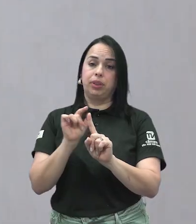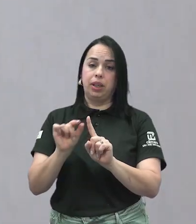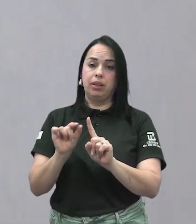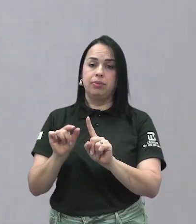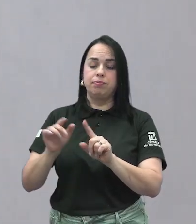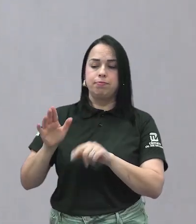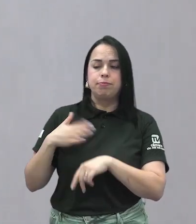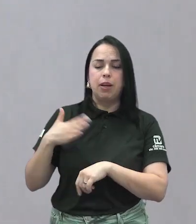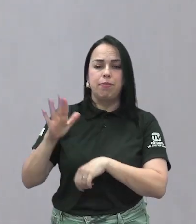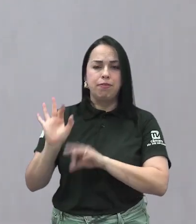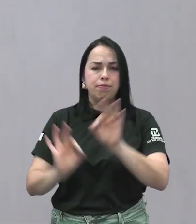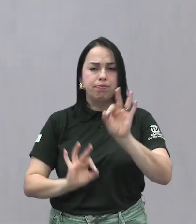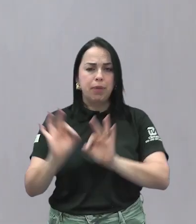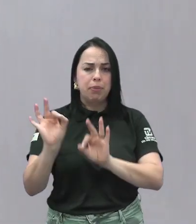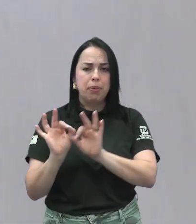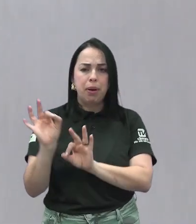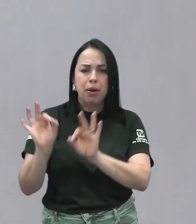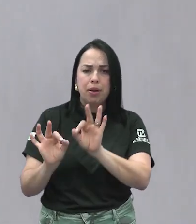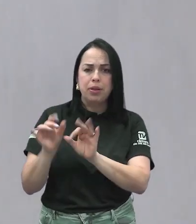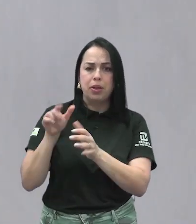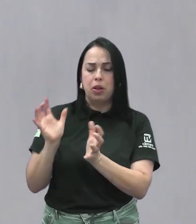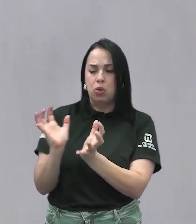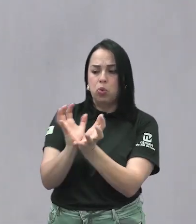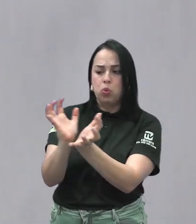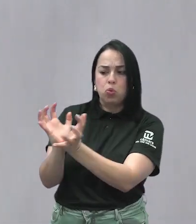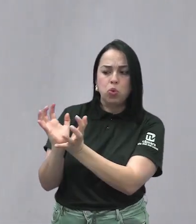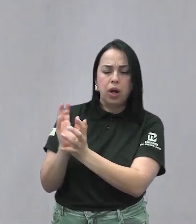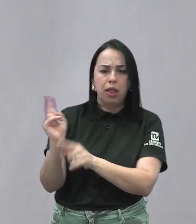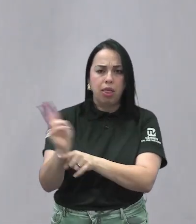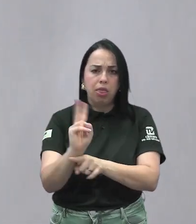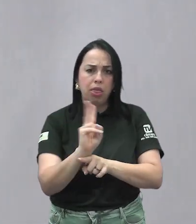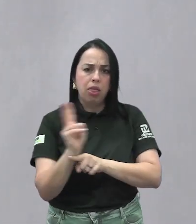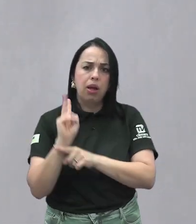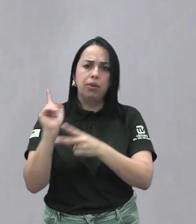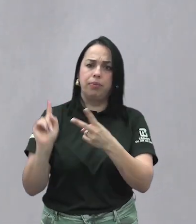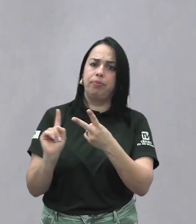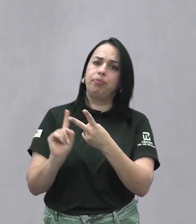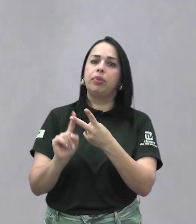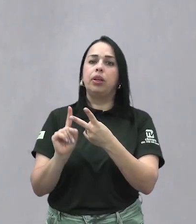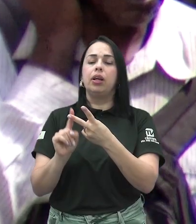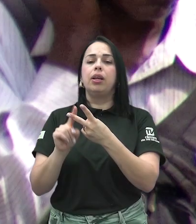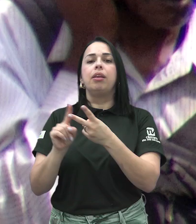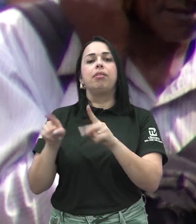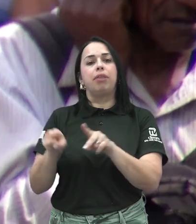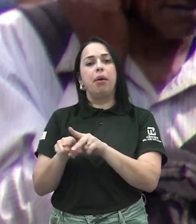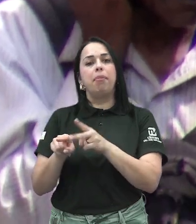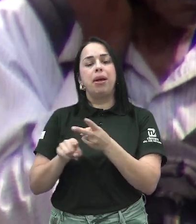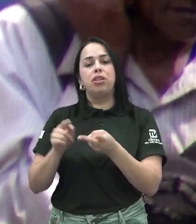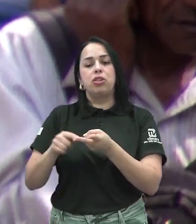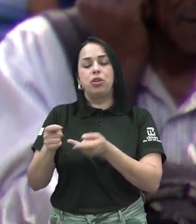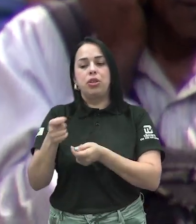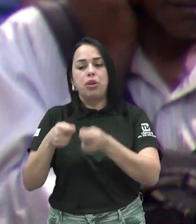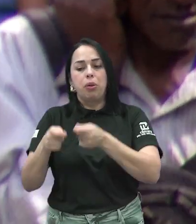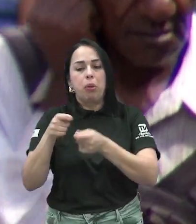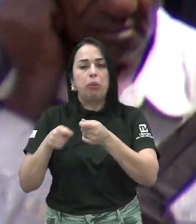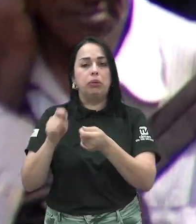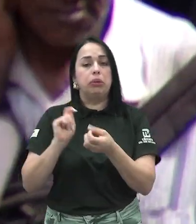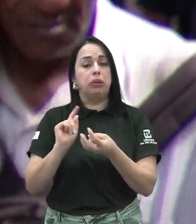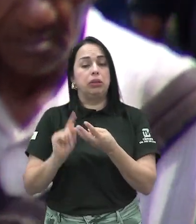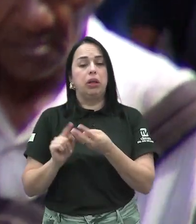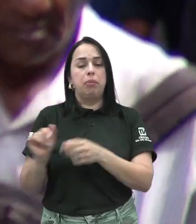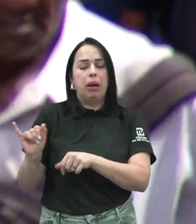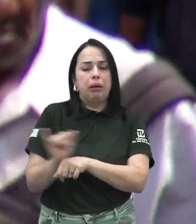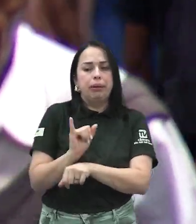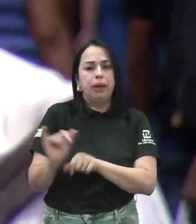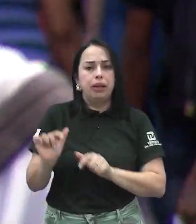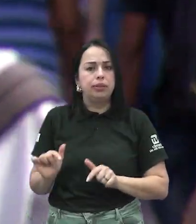é realizar uma atuação conjunta das equipes da Vigilância Epidemiológica e do Departamento de Controle de Vetores